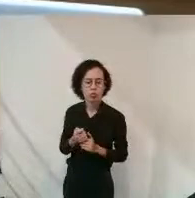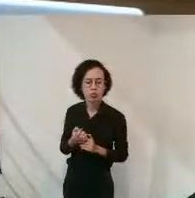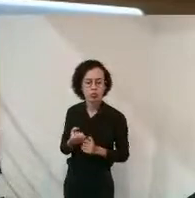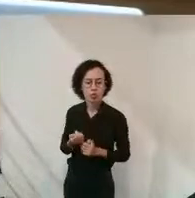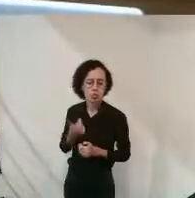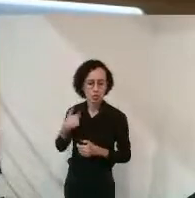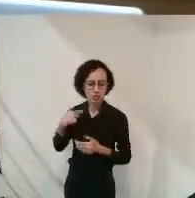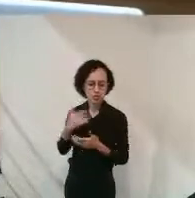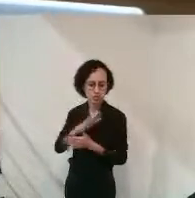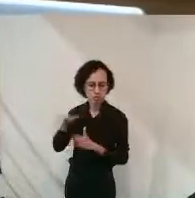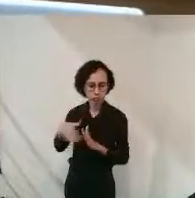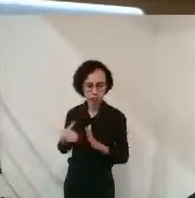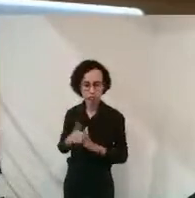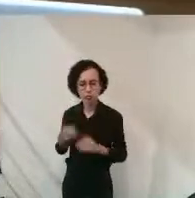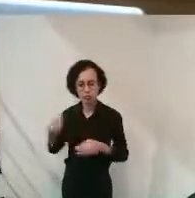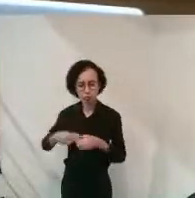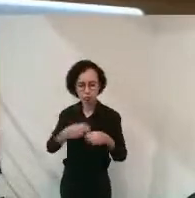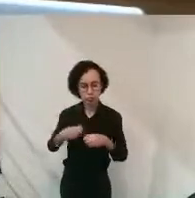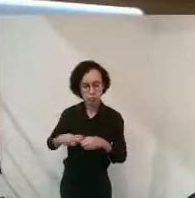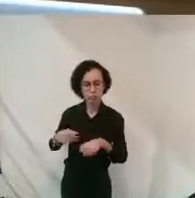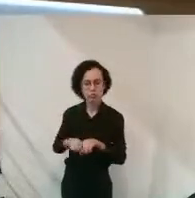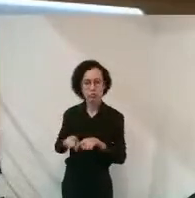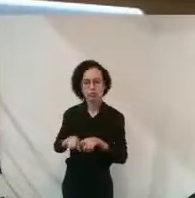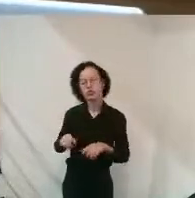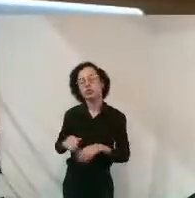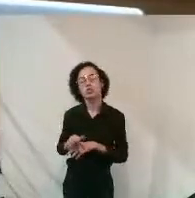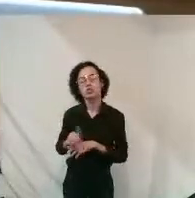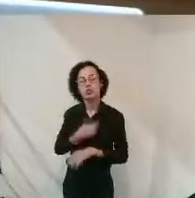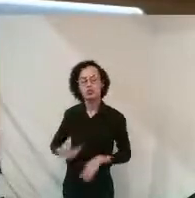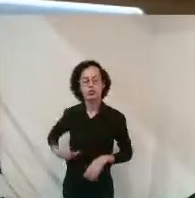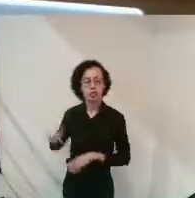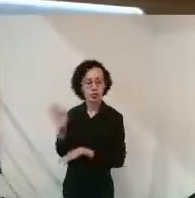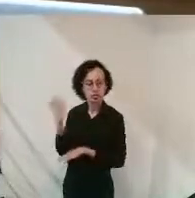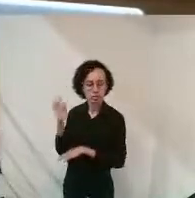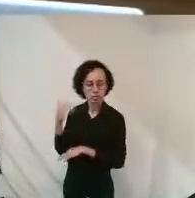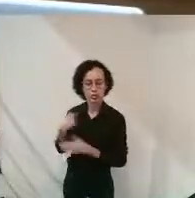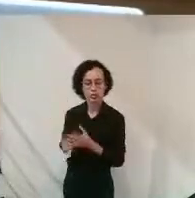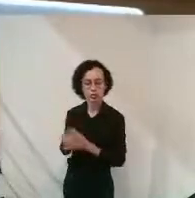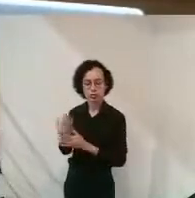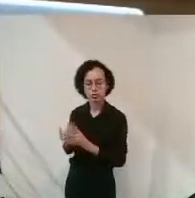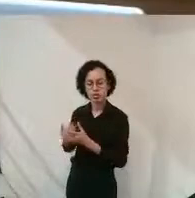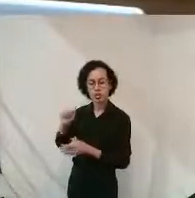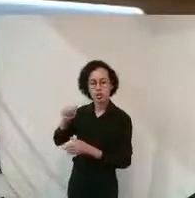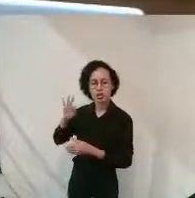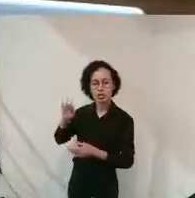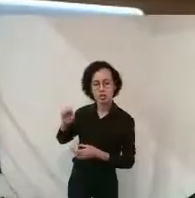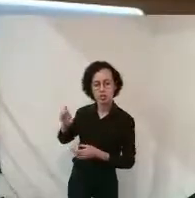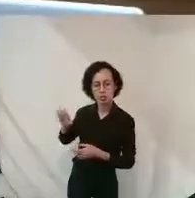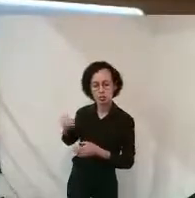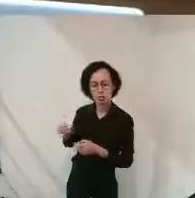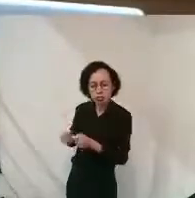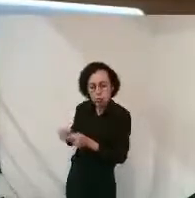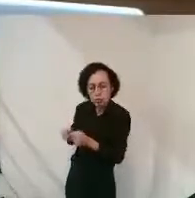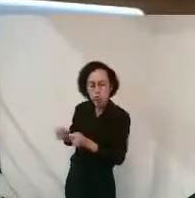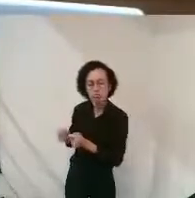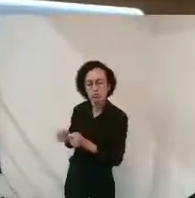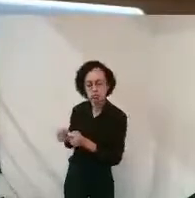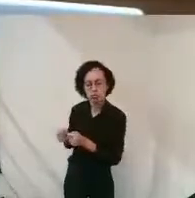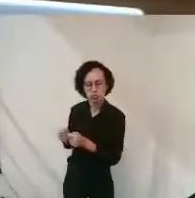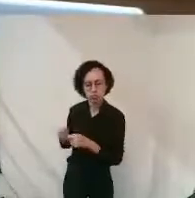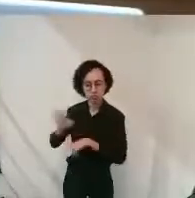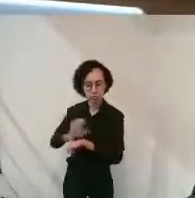municípios. Disso veio um recurso do governo federal, na época do Fernando Henrique, para construção de aterros controlados. Né? O estado de